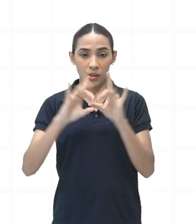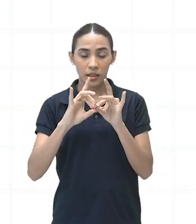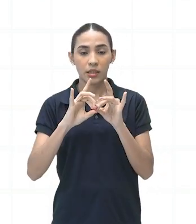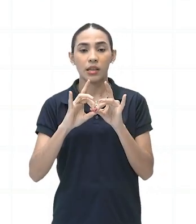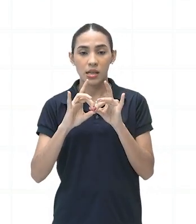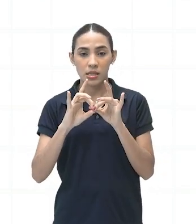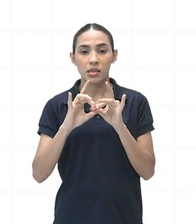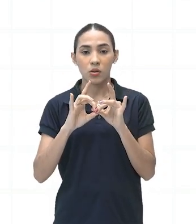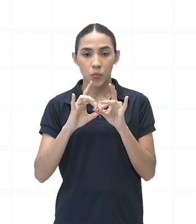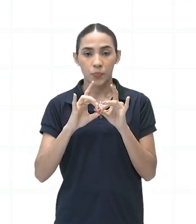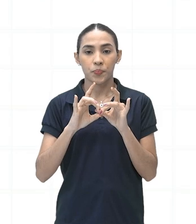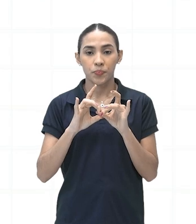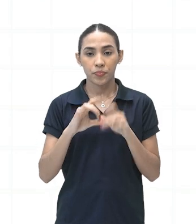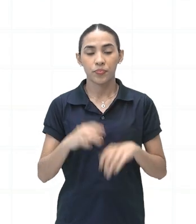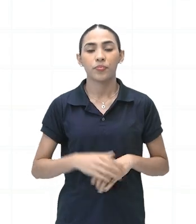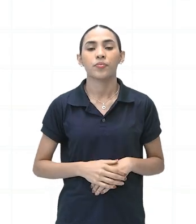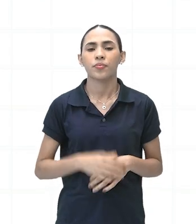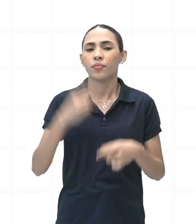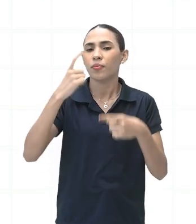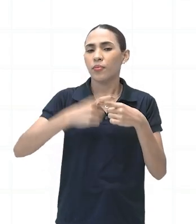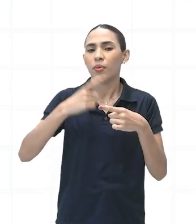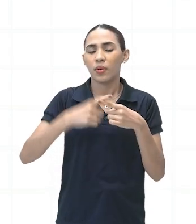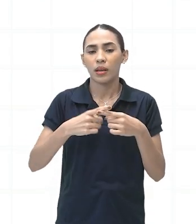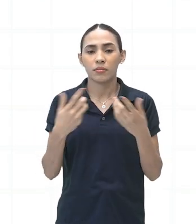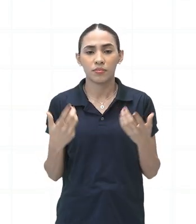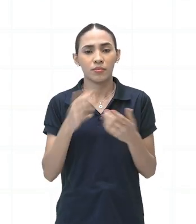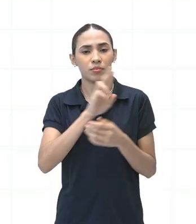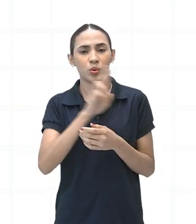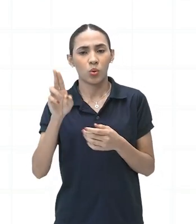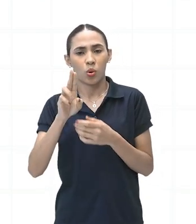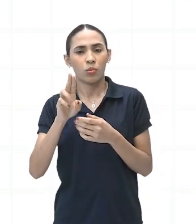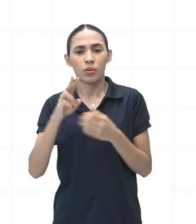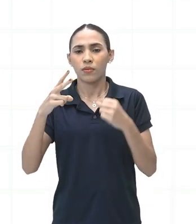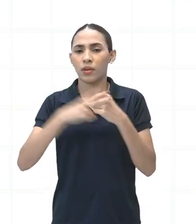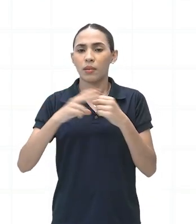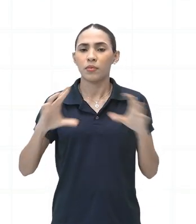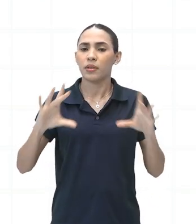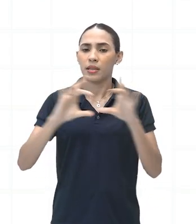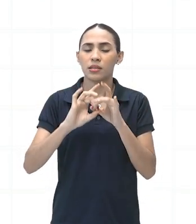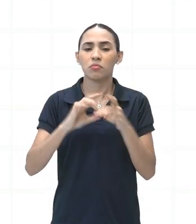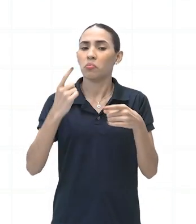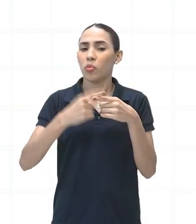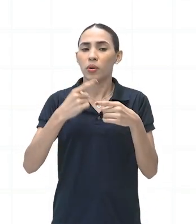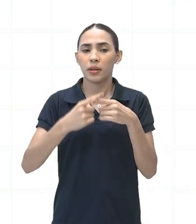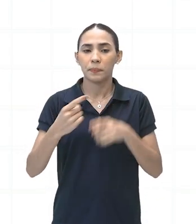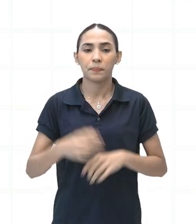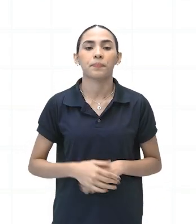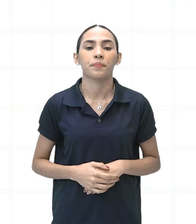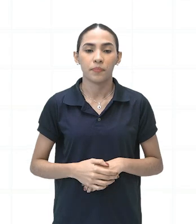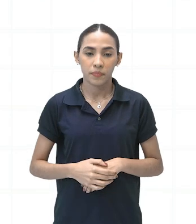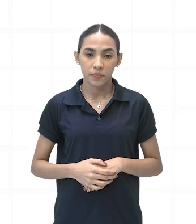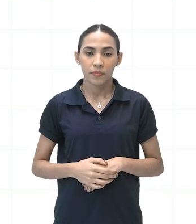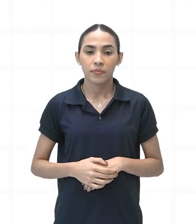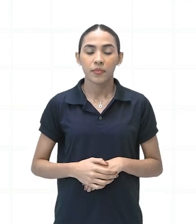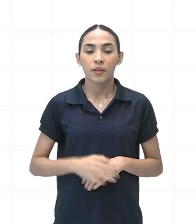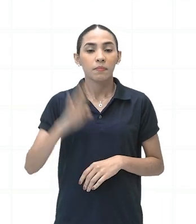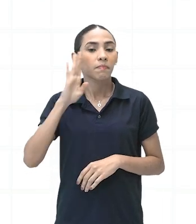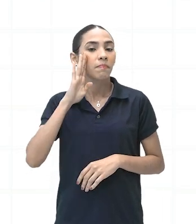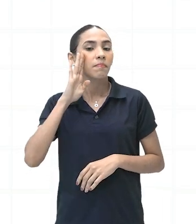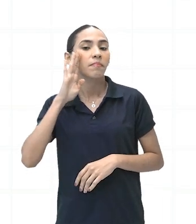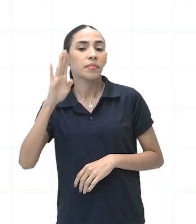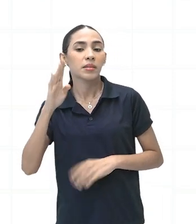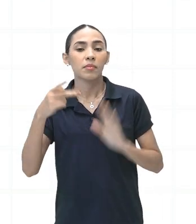ligação, tá, gente? E por que a gente chama este verbo de ligação? Porque a sua